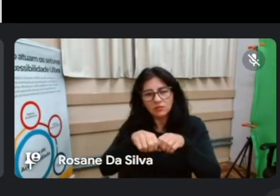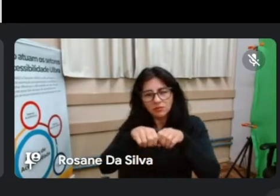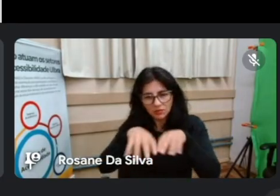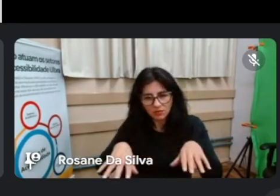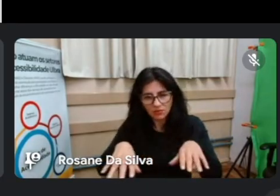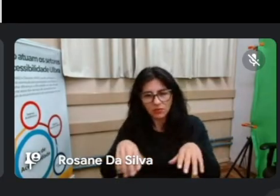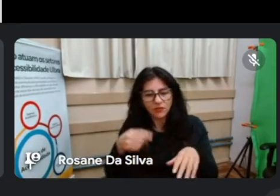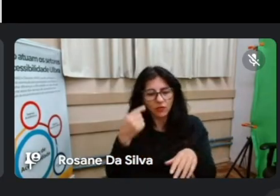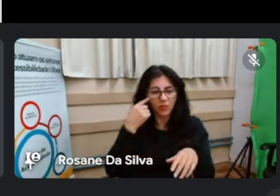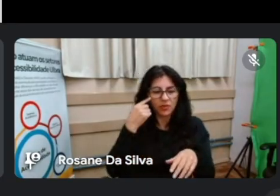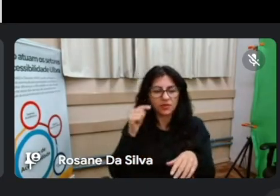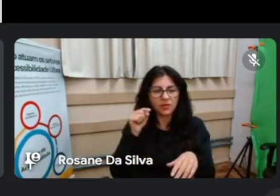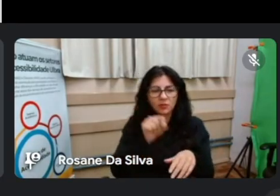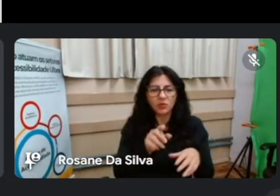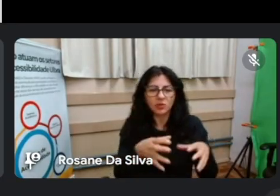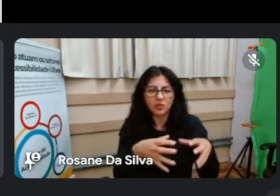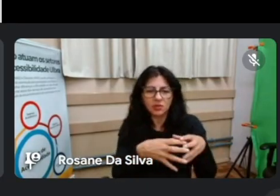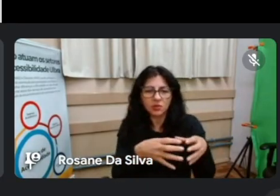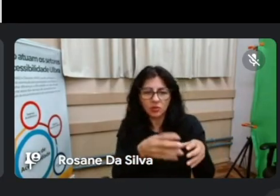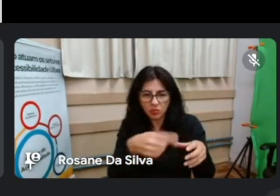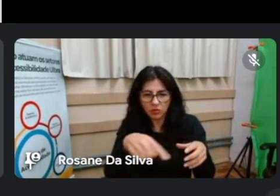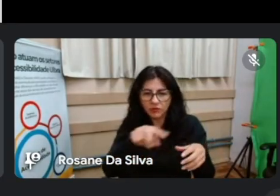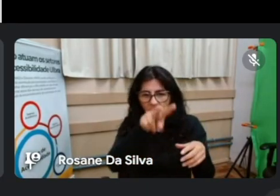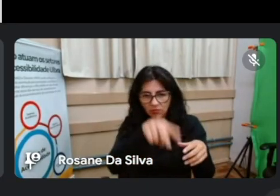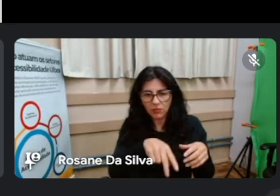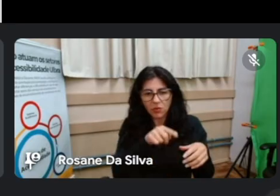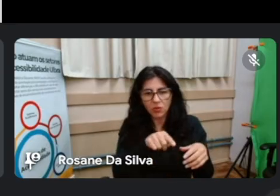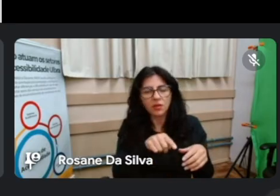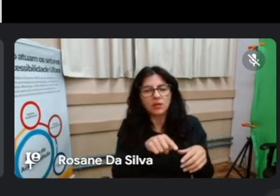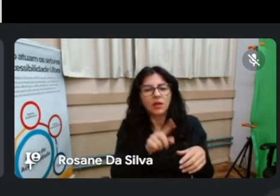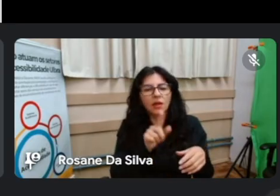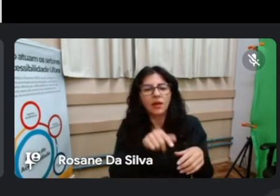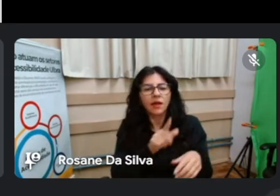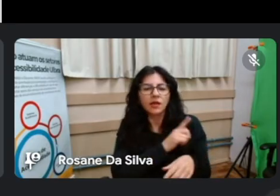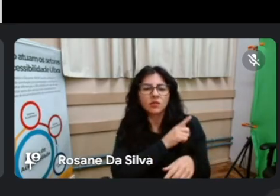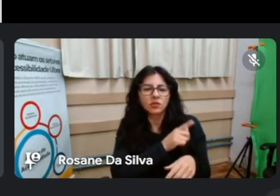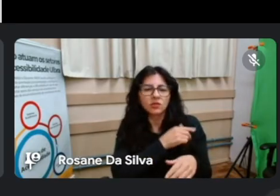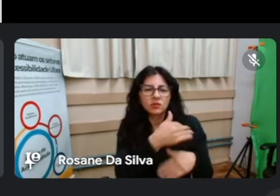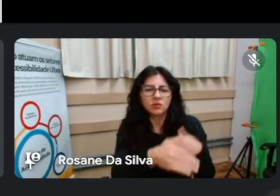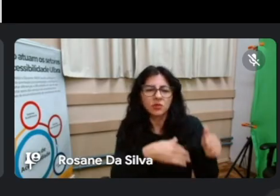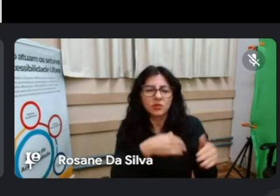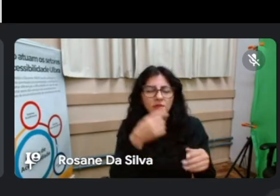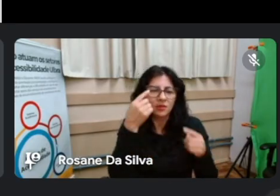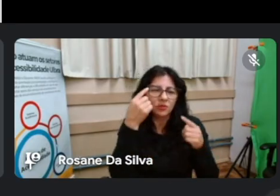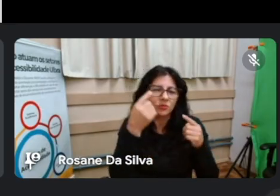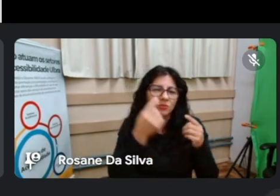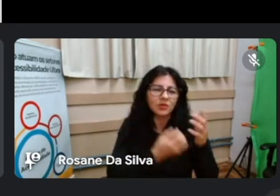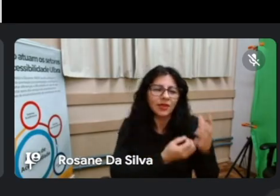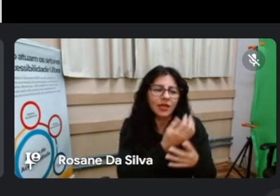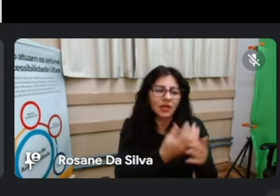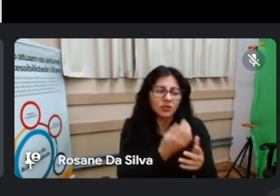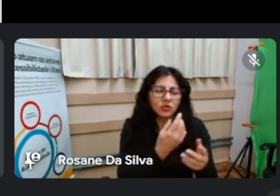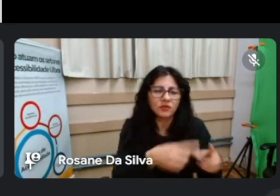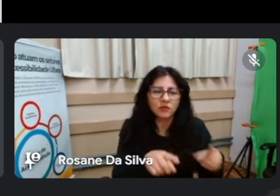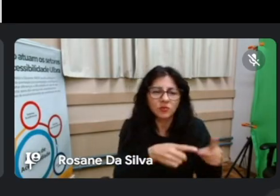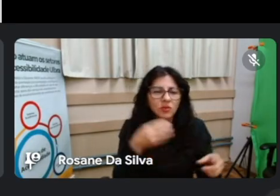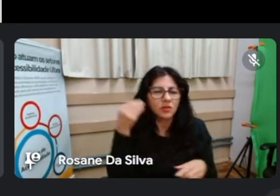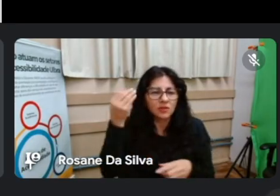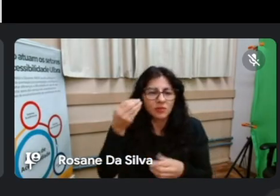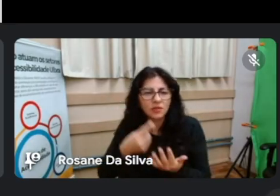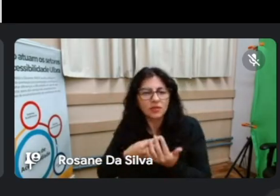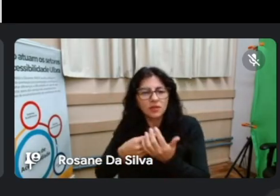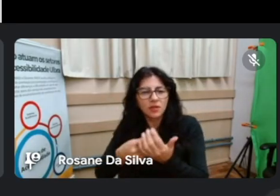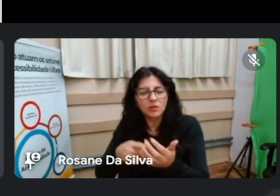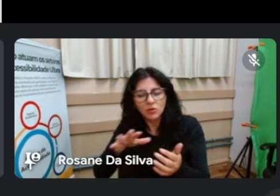por essa equipe que vocês podem ler de processos criativos em música experiências tecnologias e ambiente